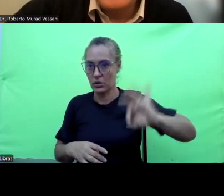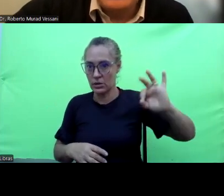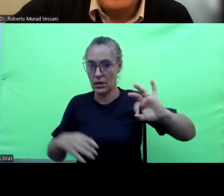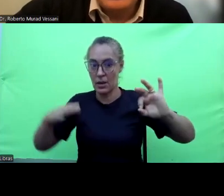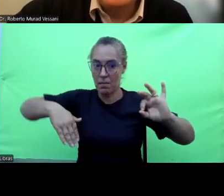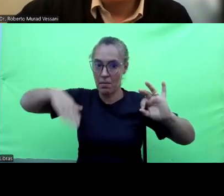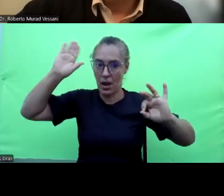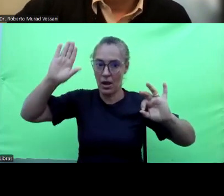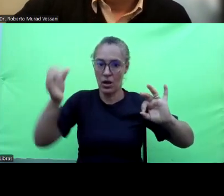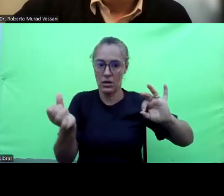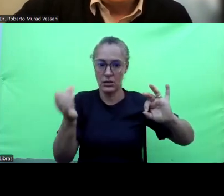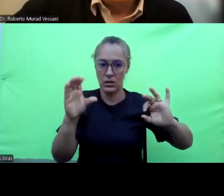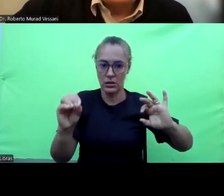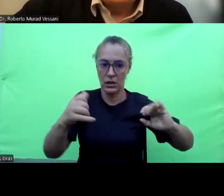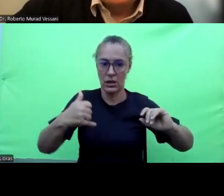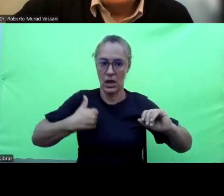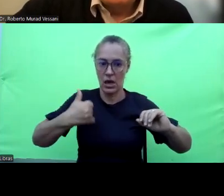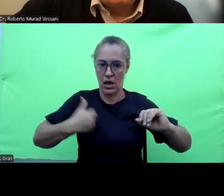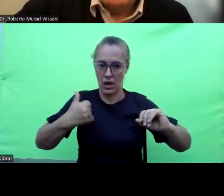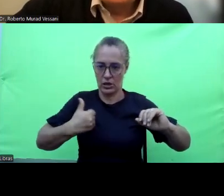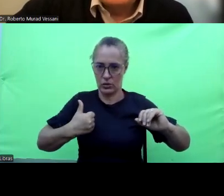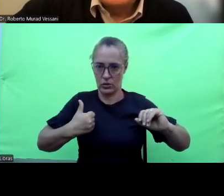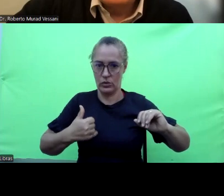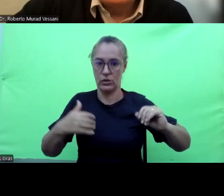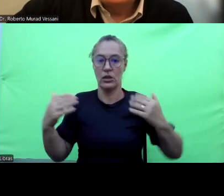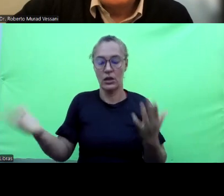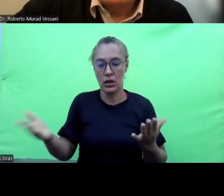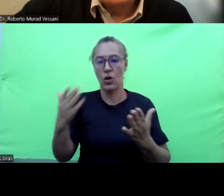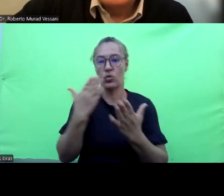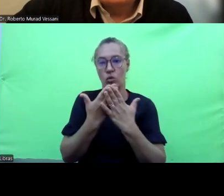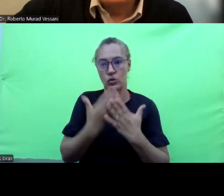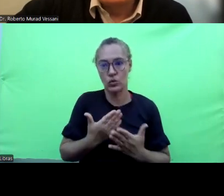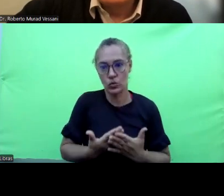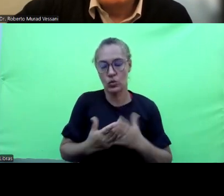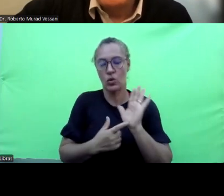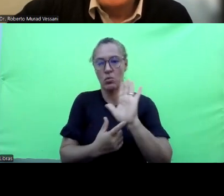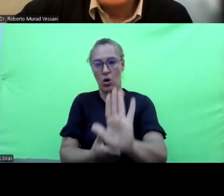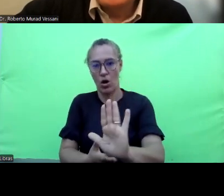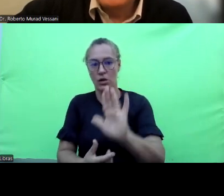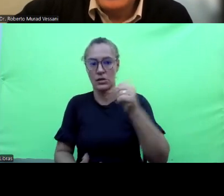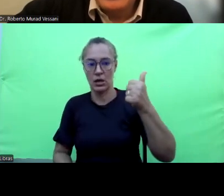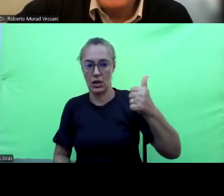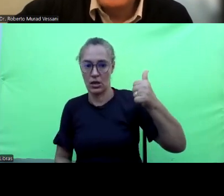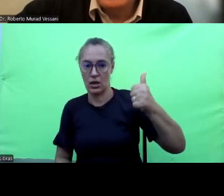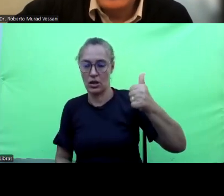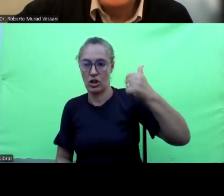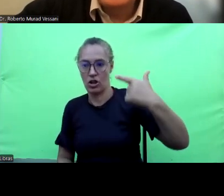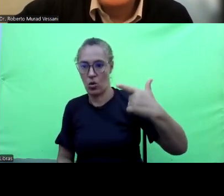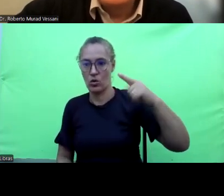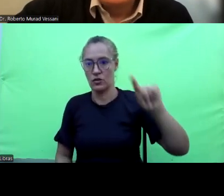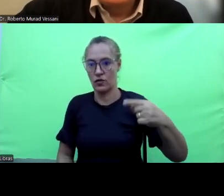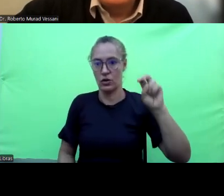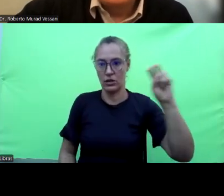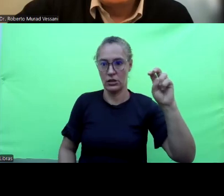faixa etária, né? E uma coisa que o estudo também mostra é que 12,5% da população que tem essa